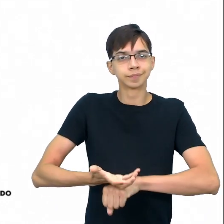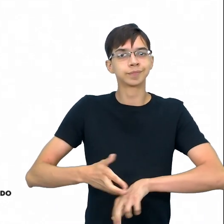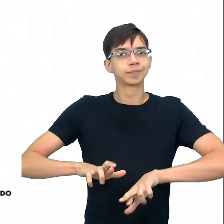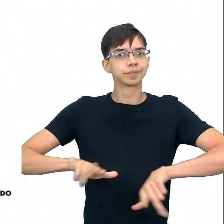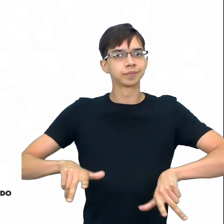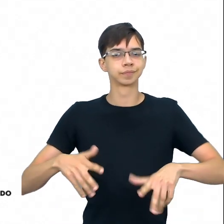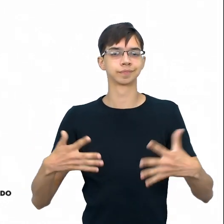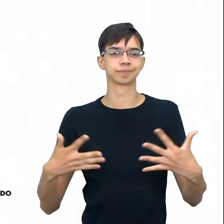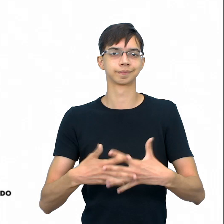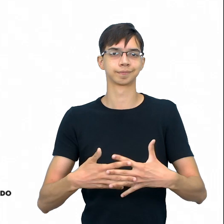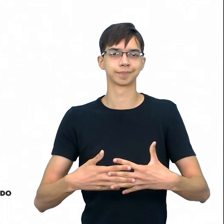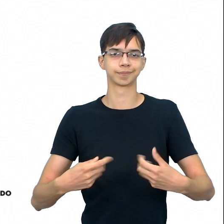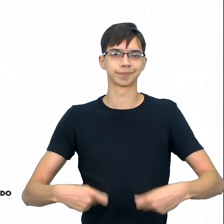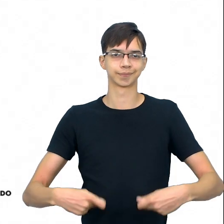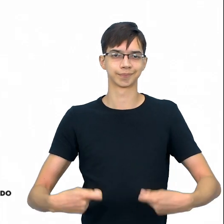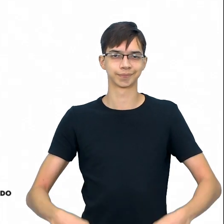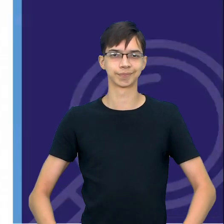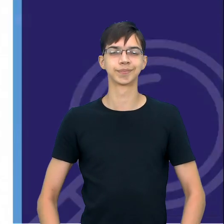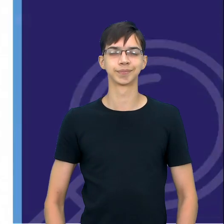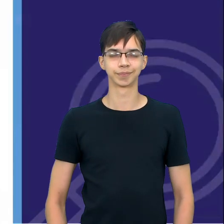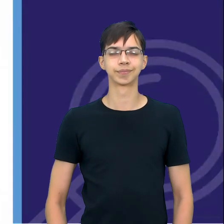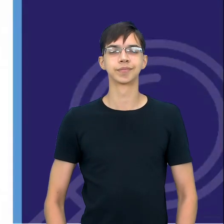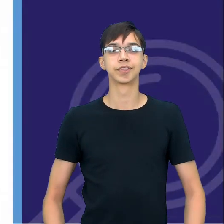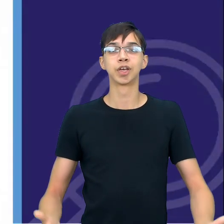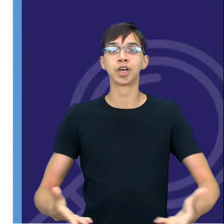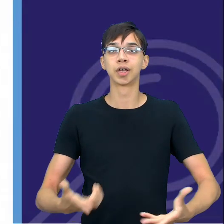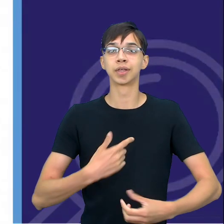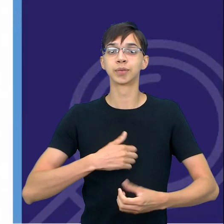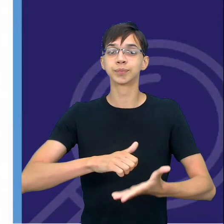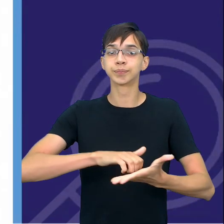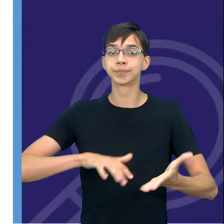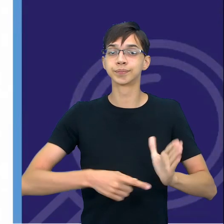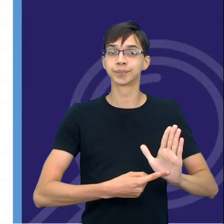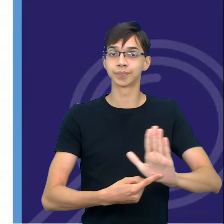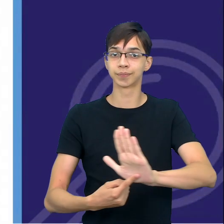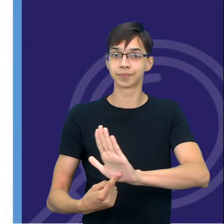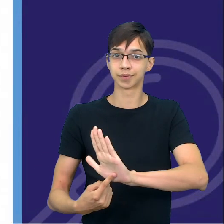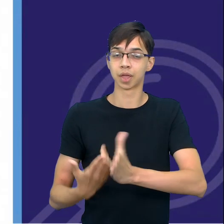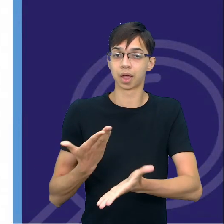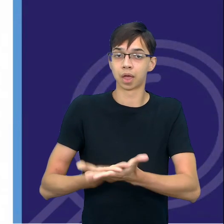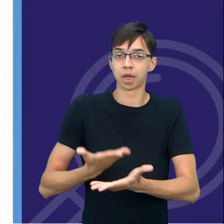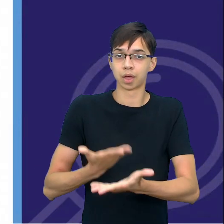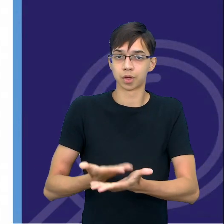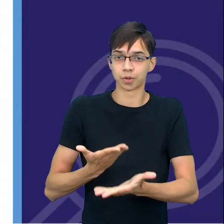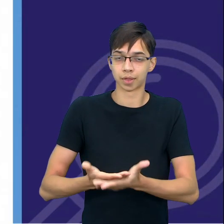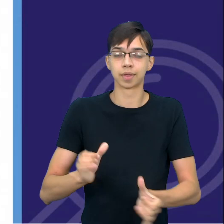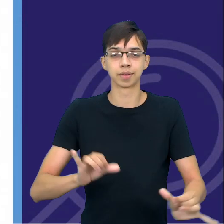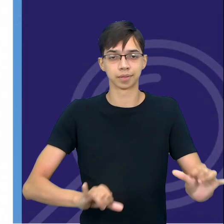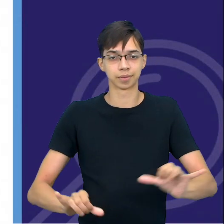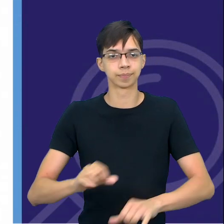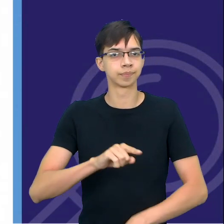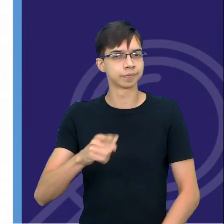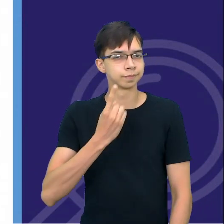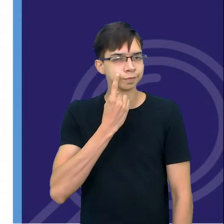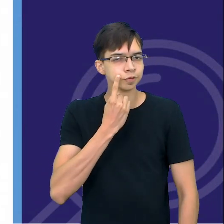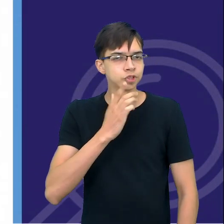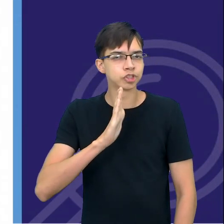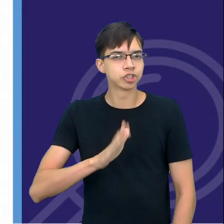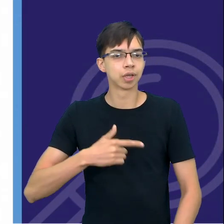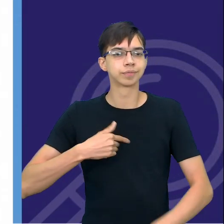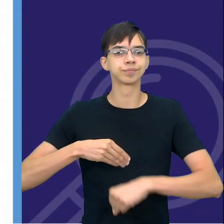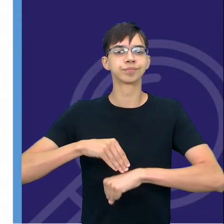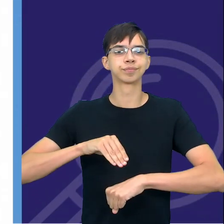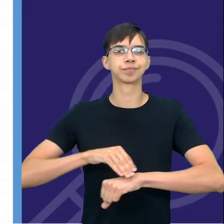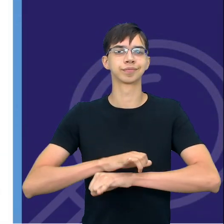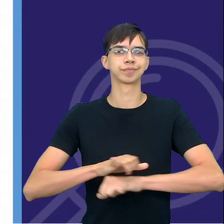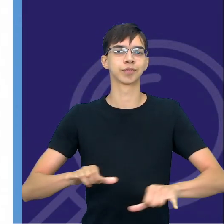então para uma atividade que eu trouxe para a aula de química, né? Então, vocês viram que a habilidade que eu sugeri aqui, né, que